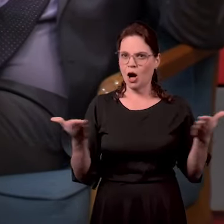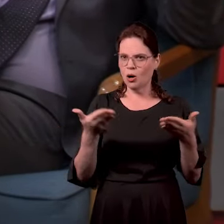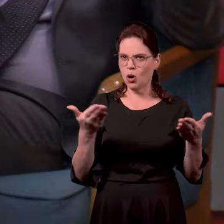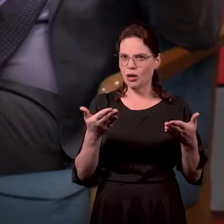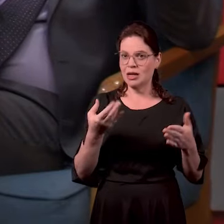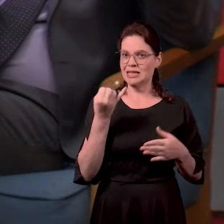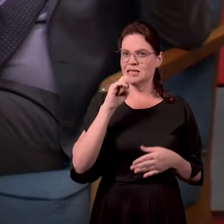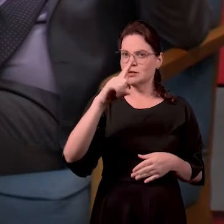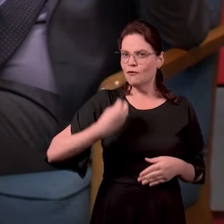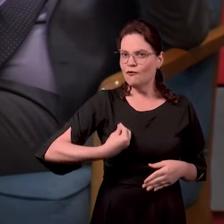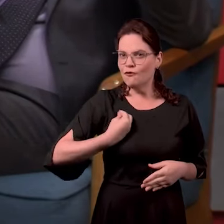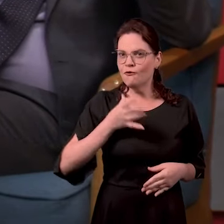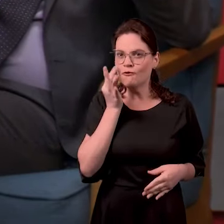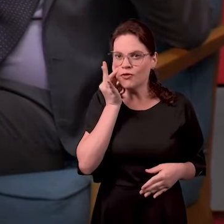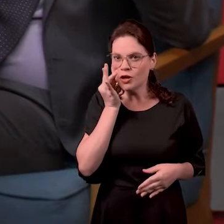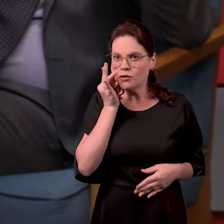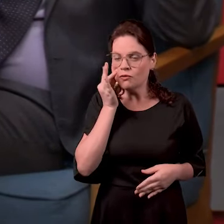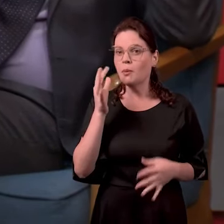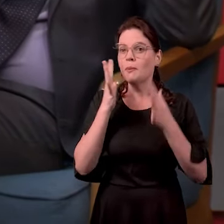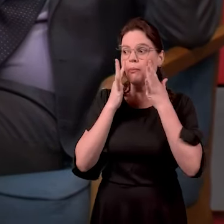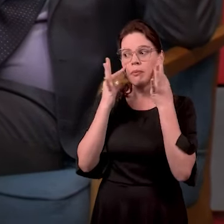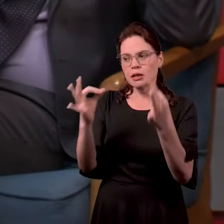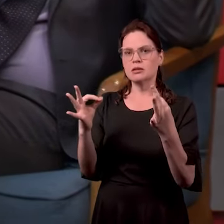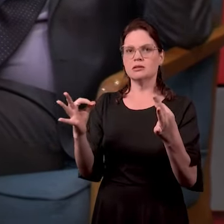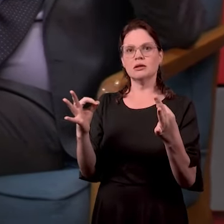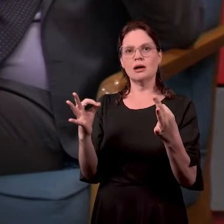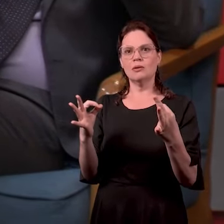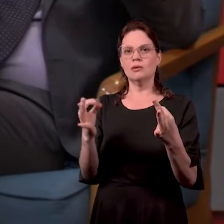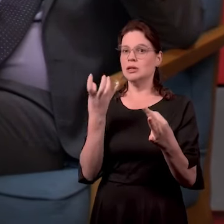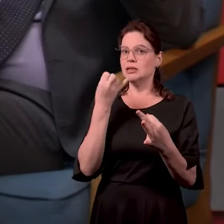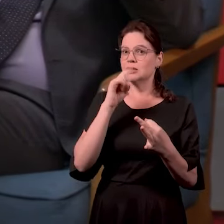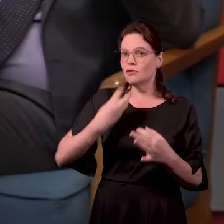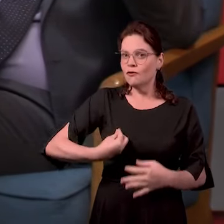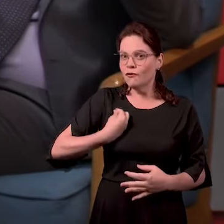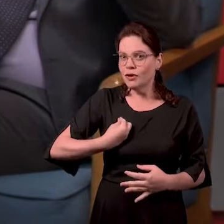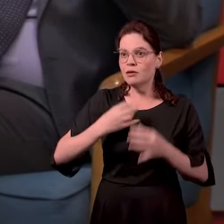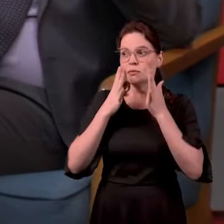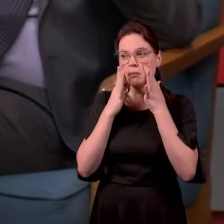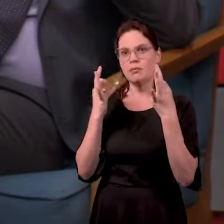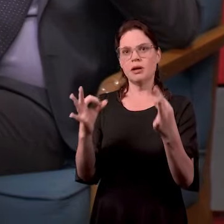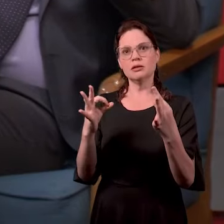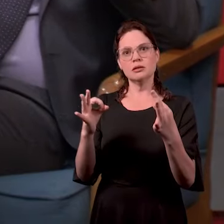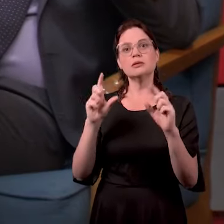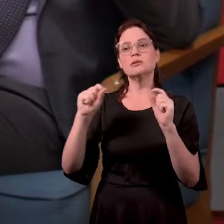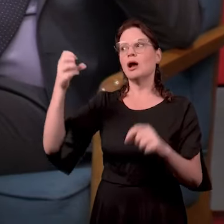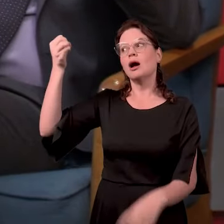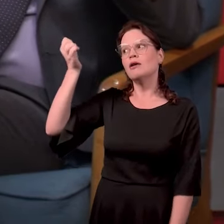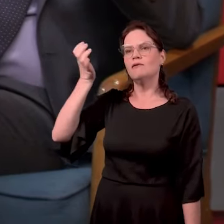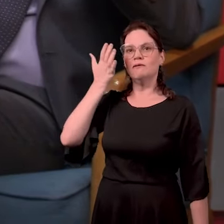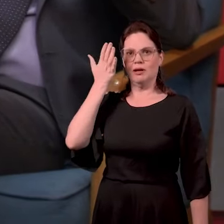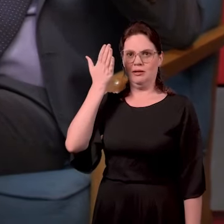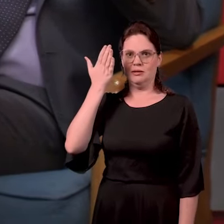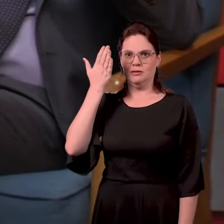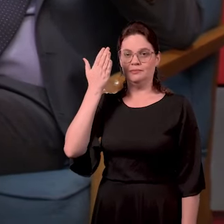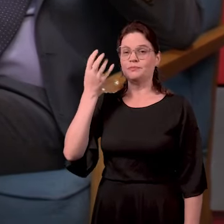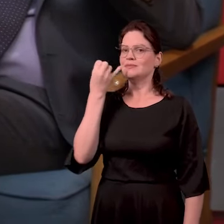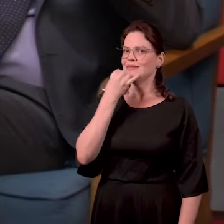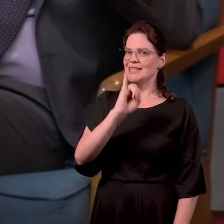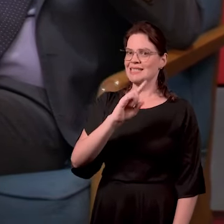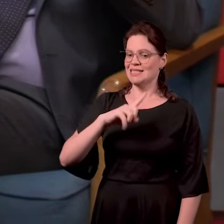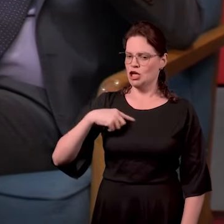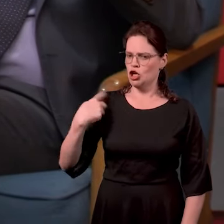ano. Quem tem ouvidos, ouça. Se você está ouvindo, é a revelação. Então, temos